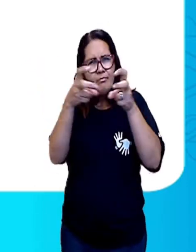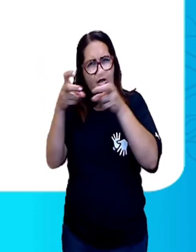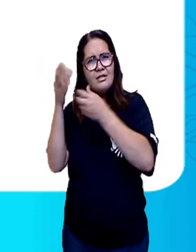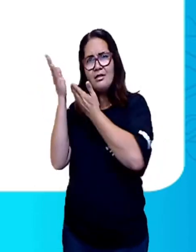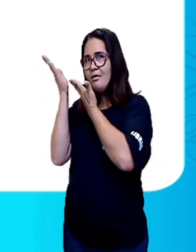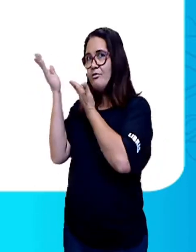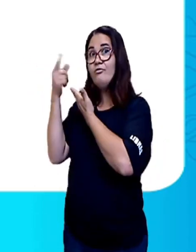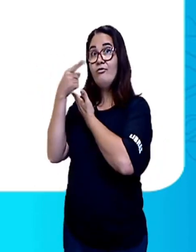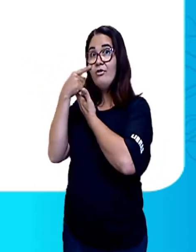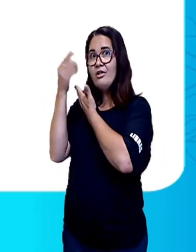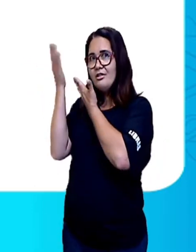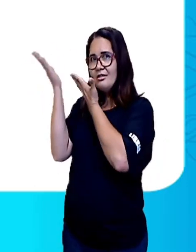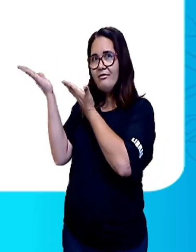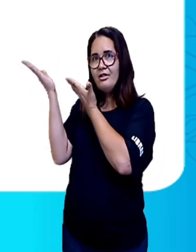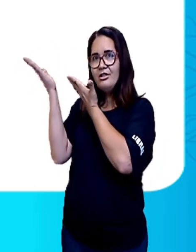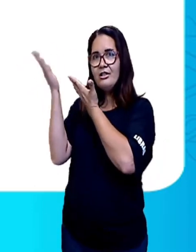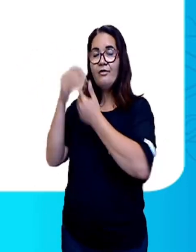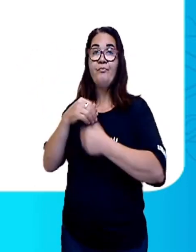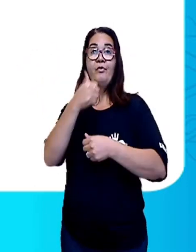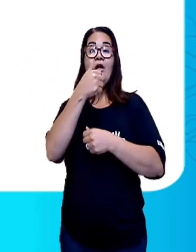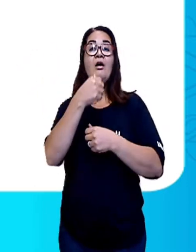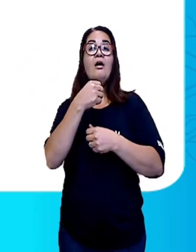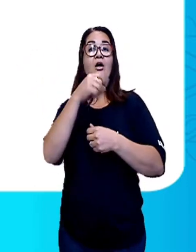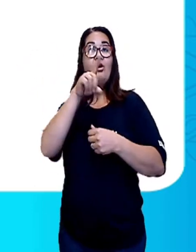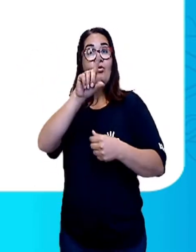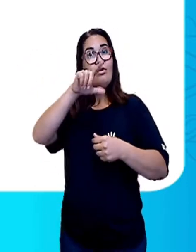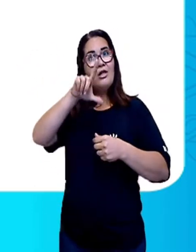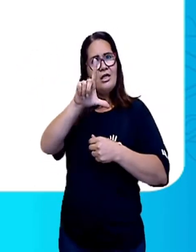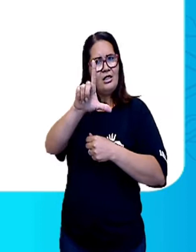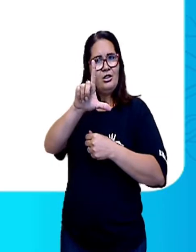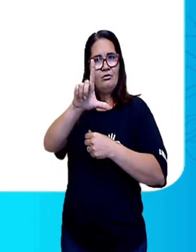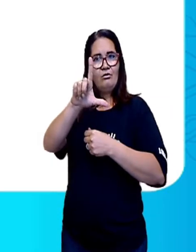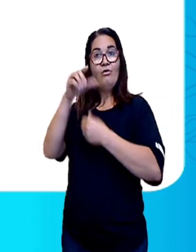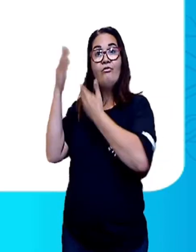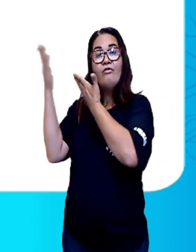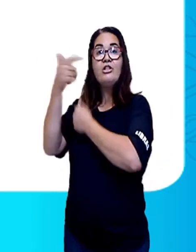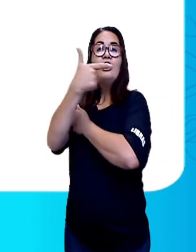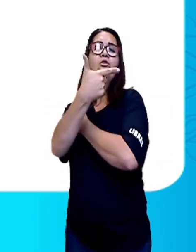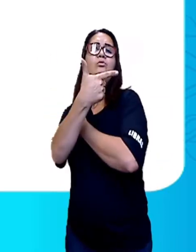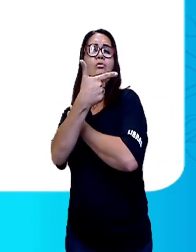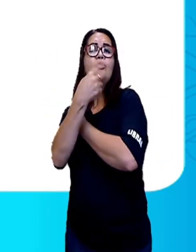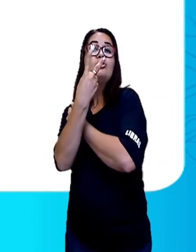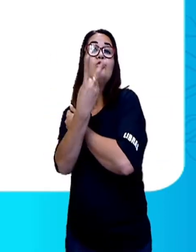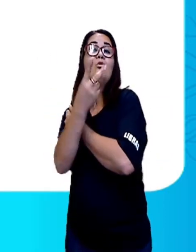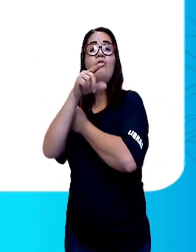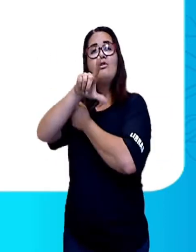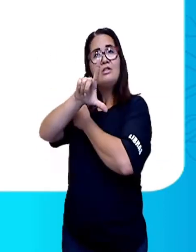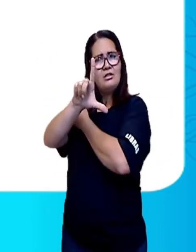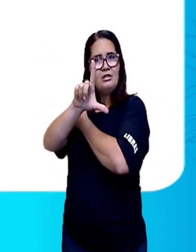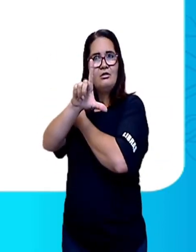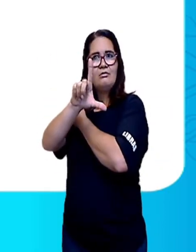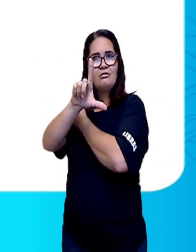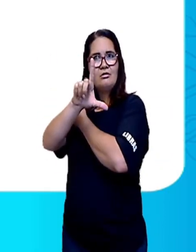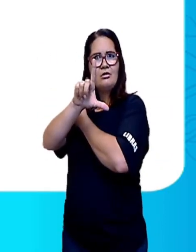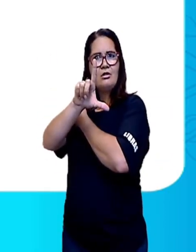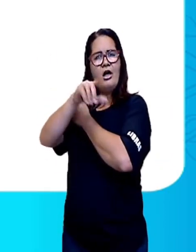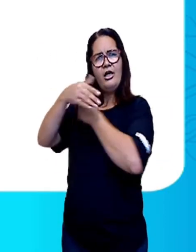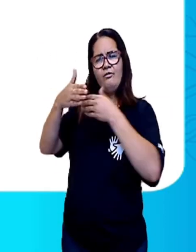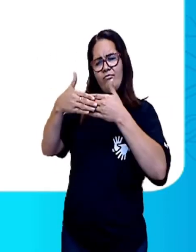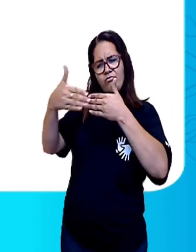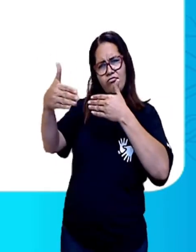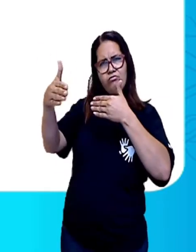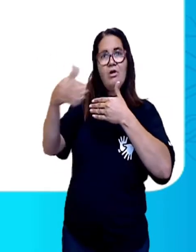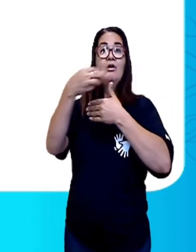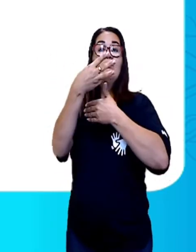nós vamos ter 2 litros e também teremos a imagem a seguir de 3 litros. E quando